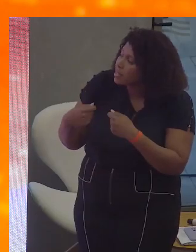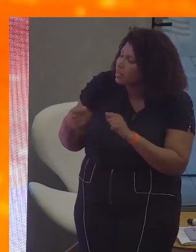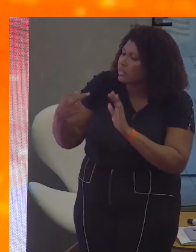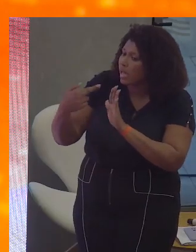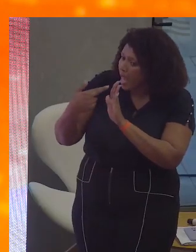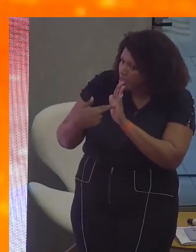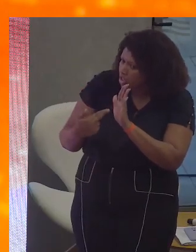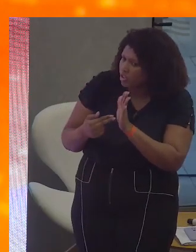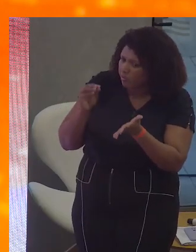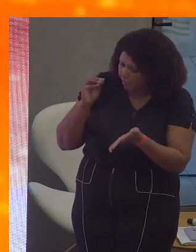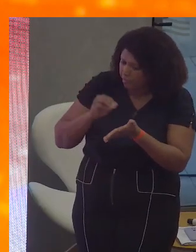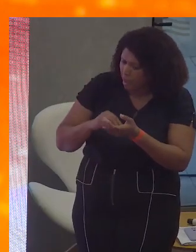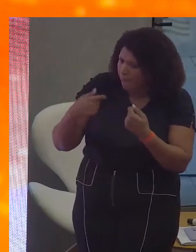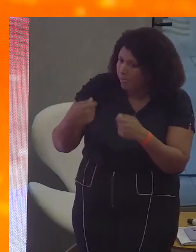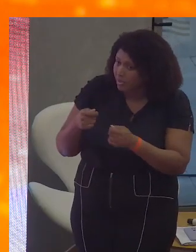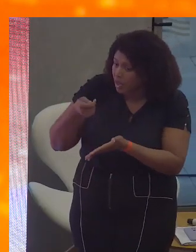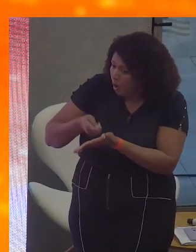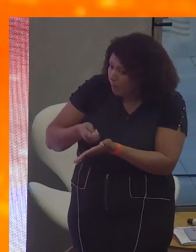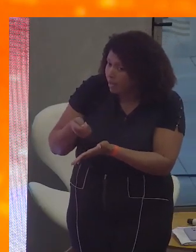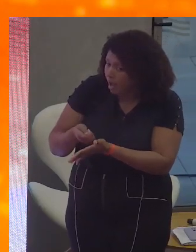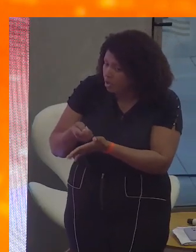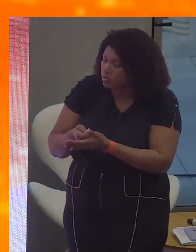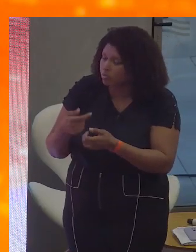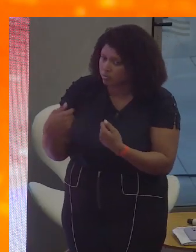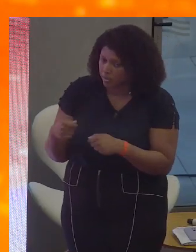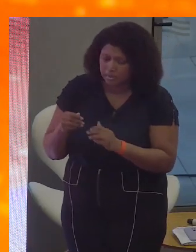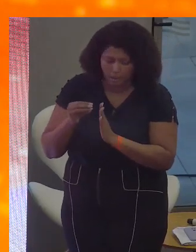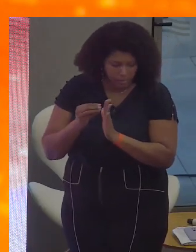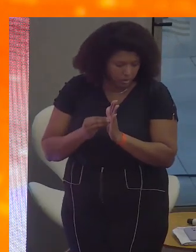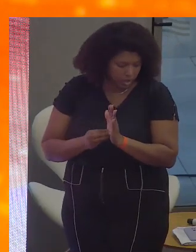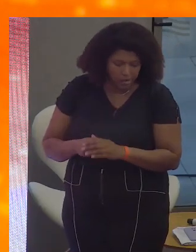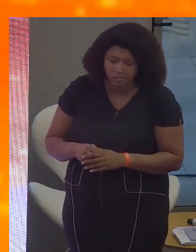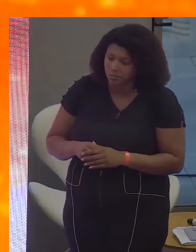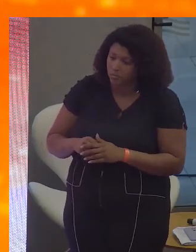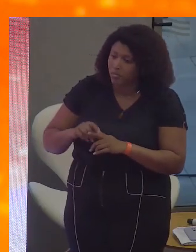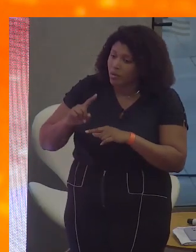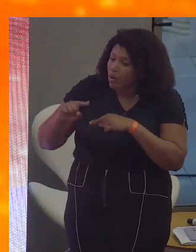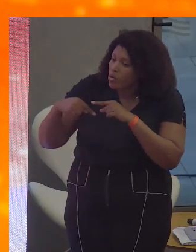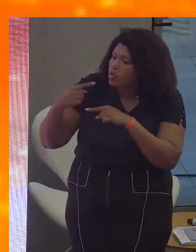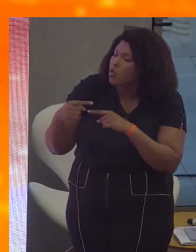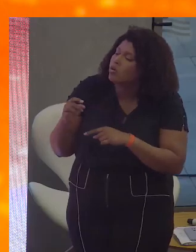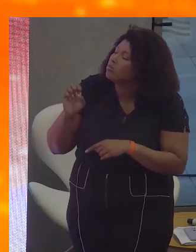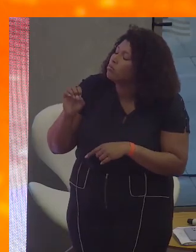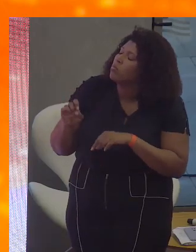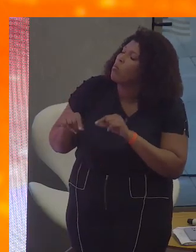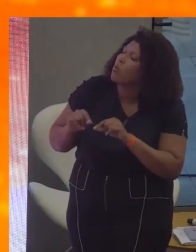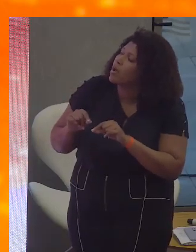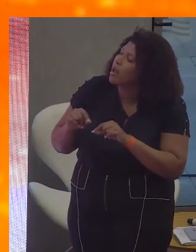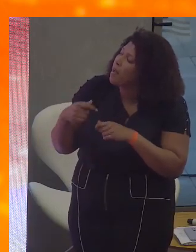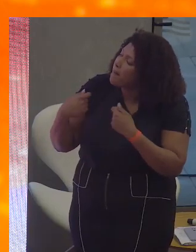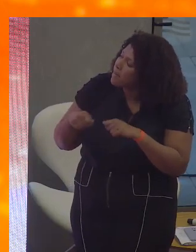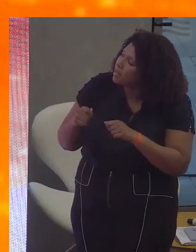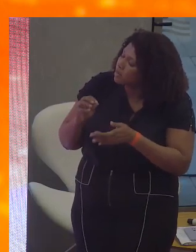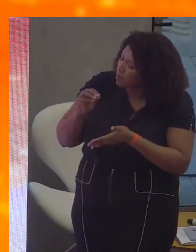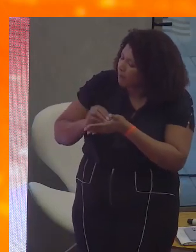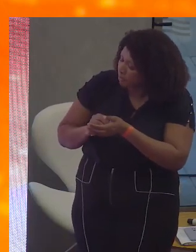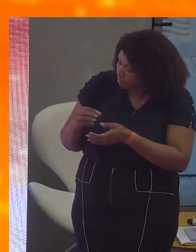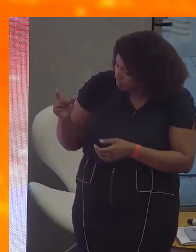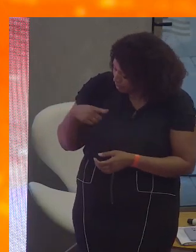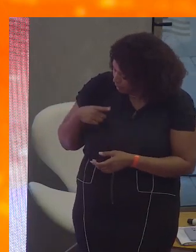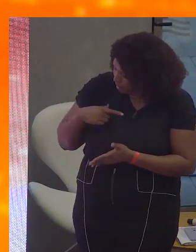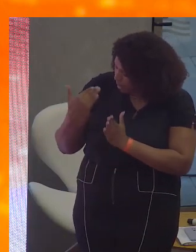registrados, esses são obrigatórios de registro, os demais são dispensados da exigência de registro,